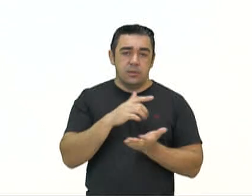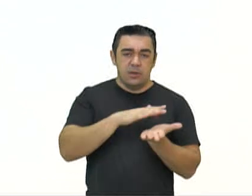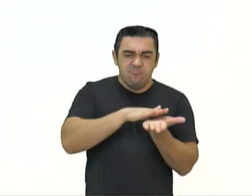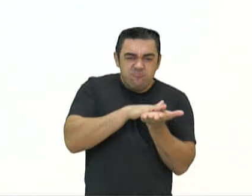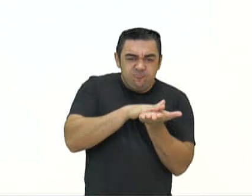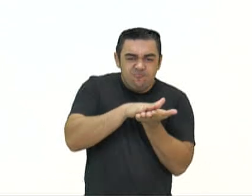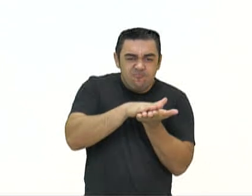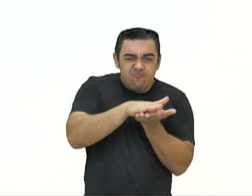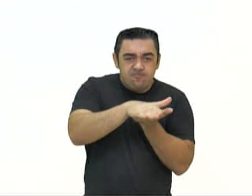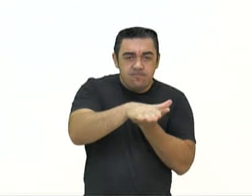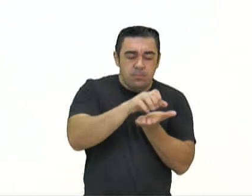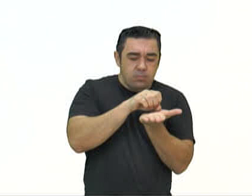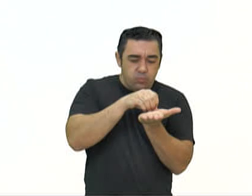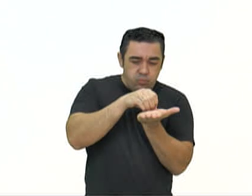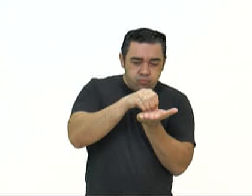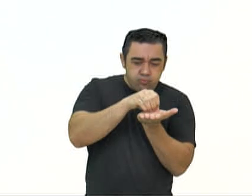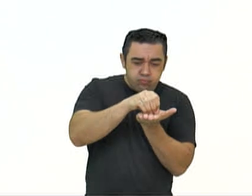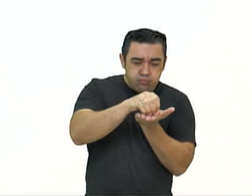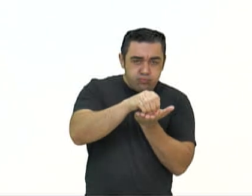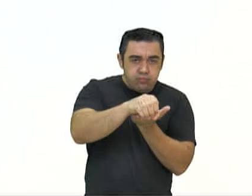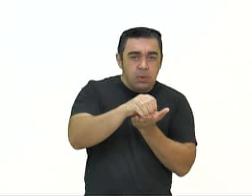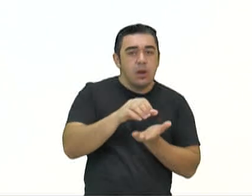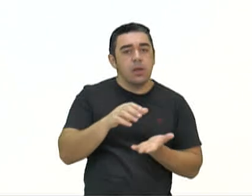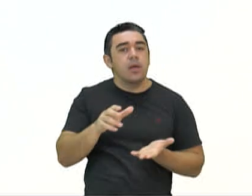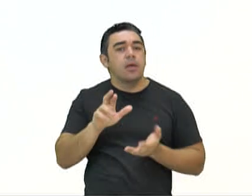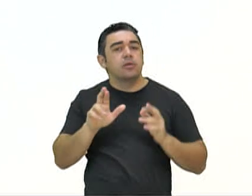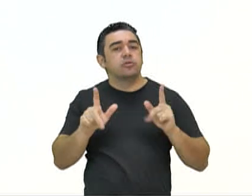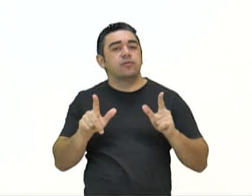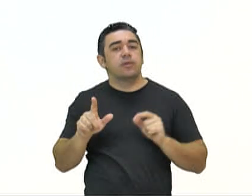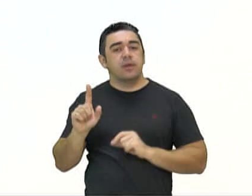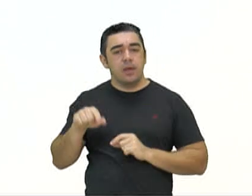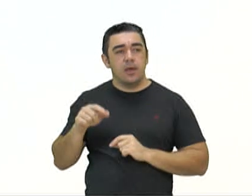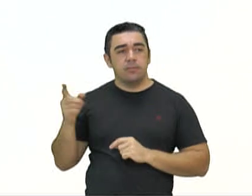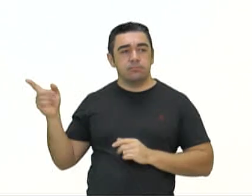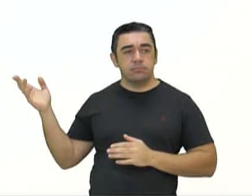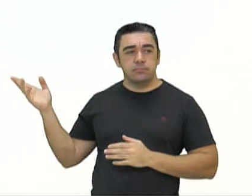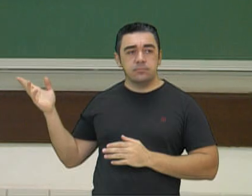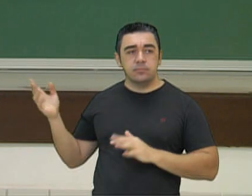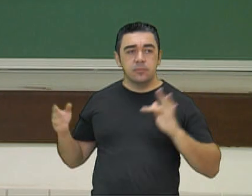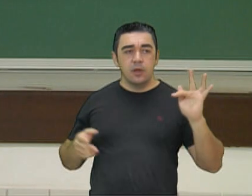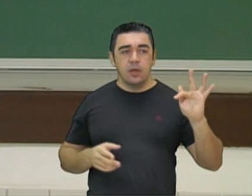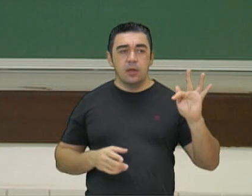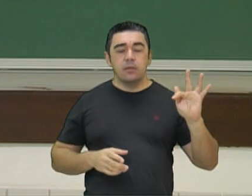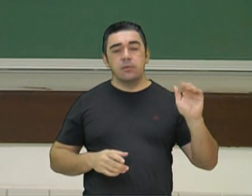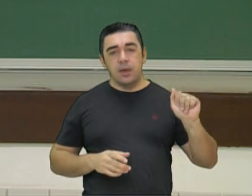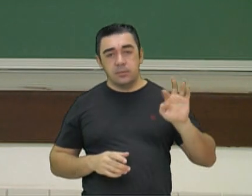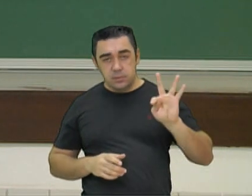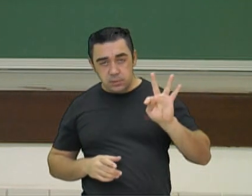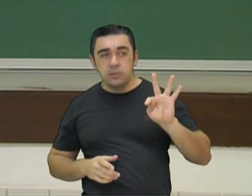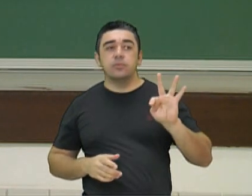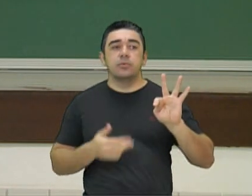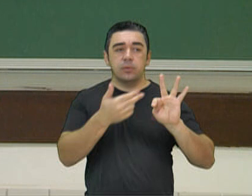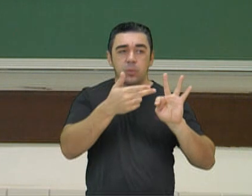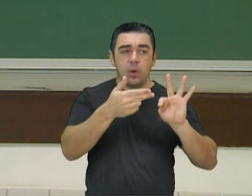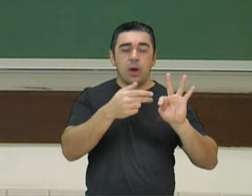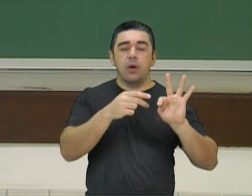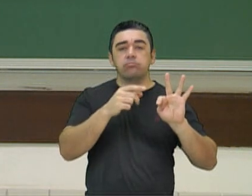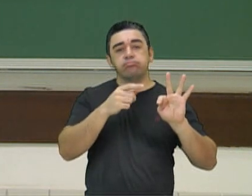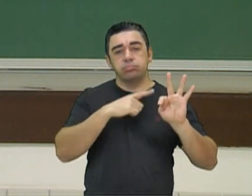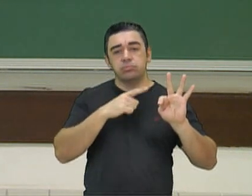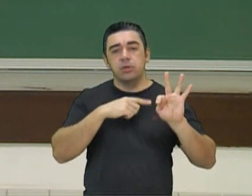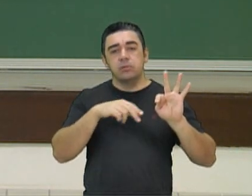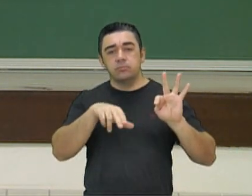tração. E essa força de atrito, ela é igual ao coeficiente de atrito vezes a normal. A força normal